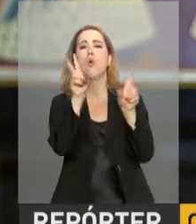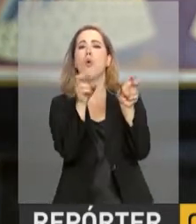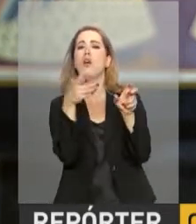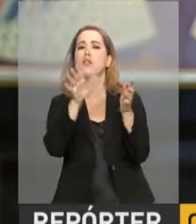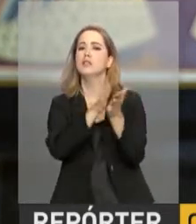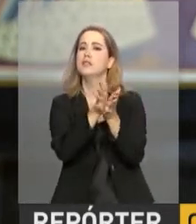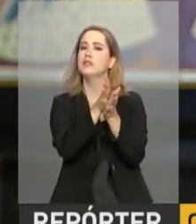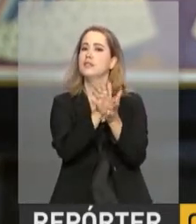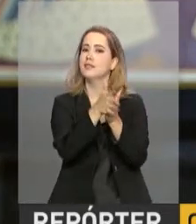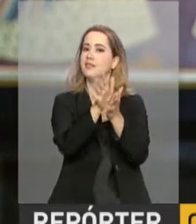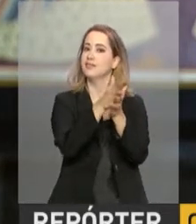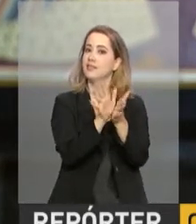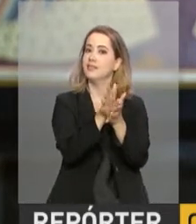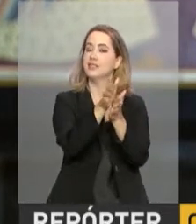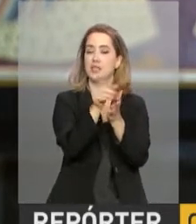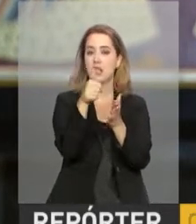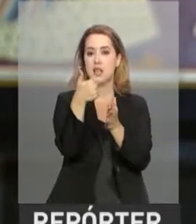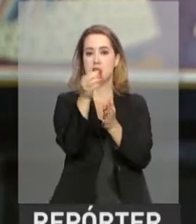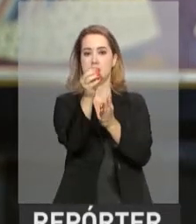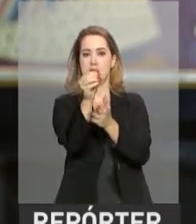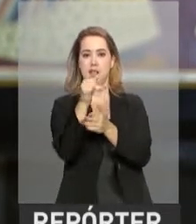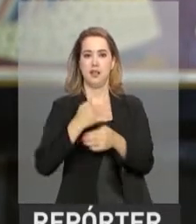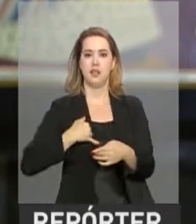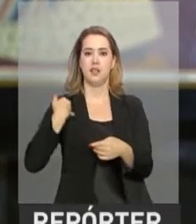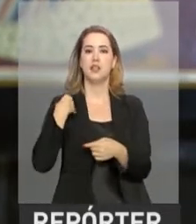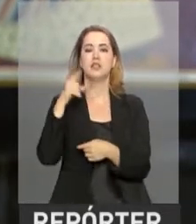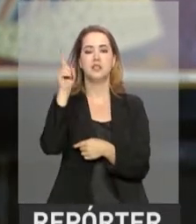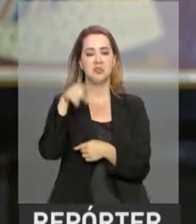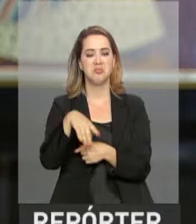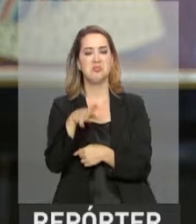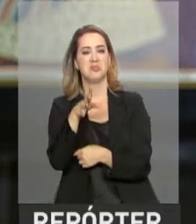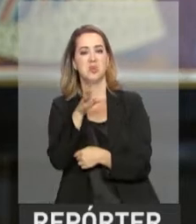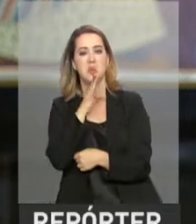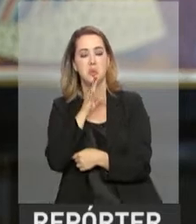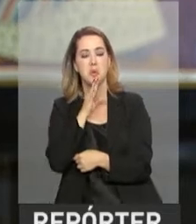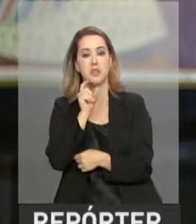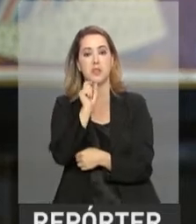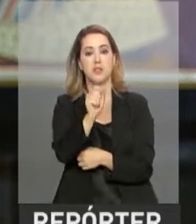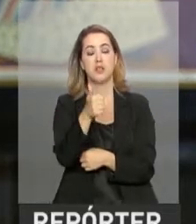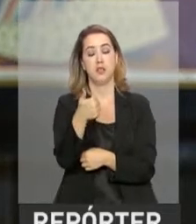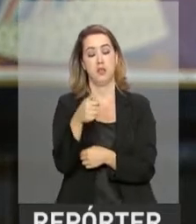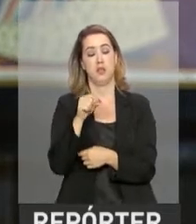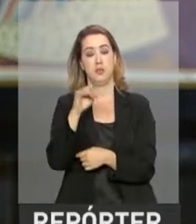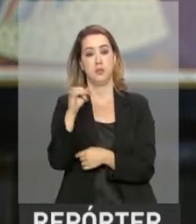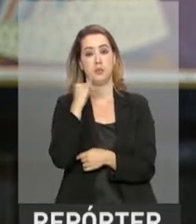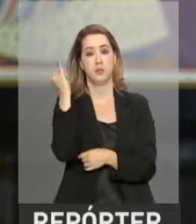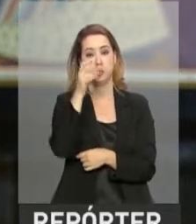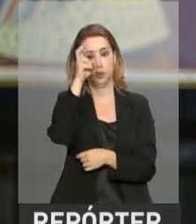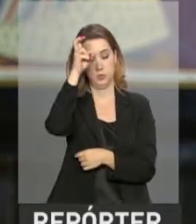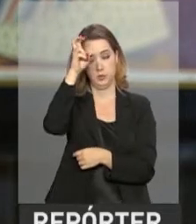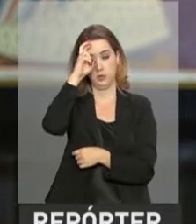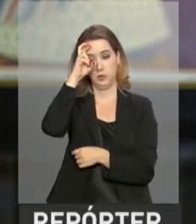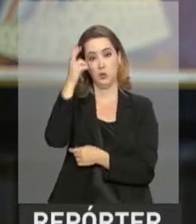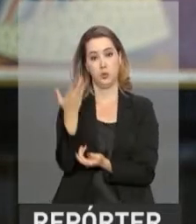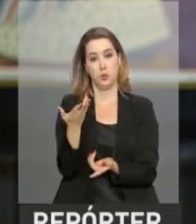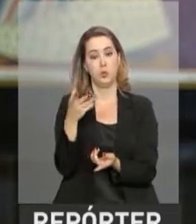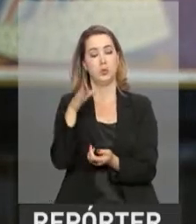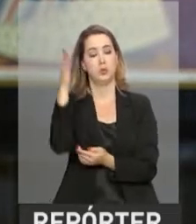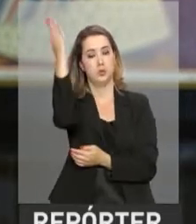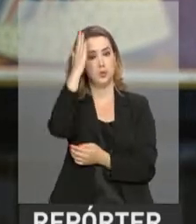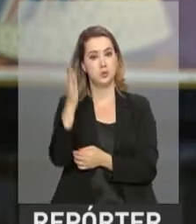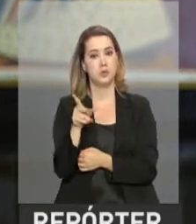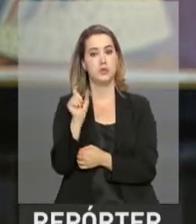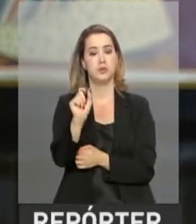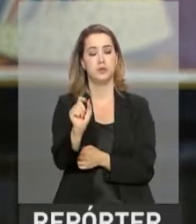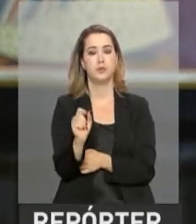é reconhecimento de um traço fundamental brasileiro. Ele chamou a grande homenageada da noite, Dona Ivone Lara, de matriarca do samba. A